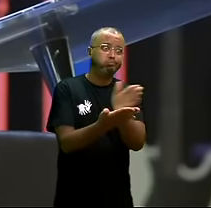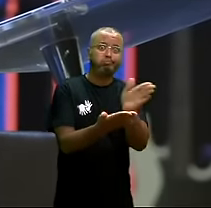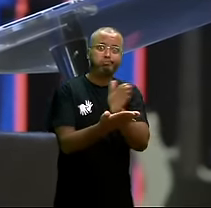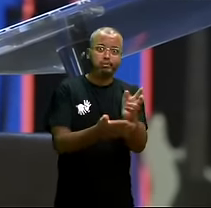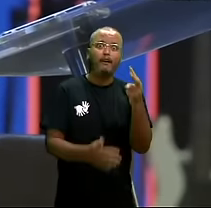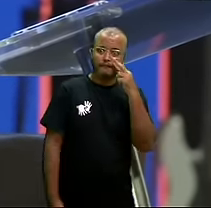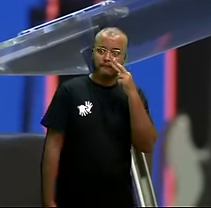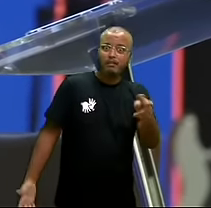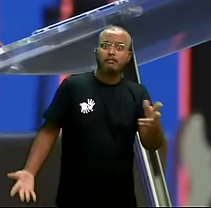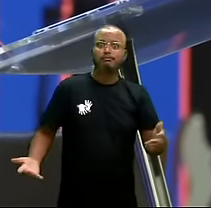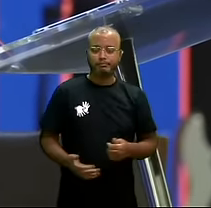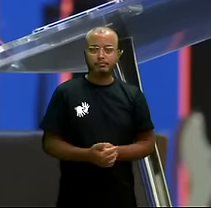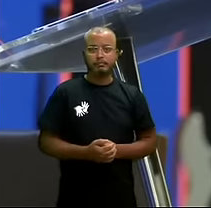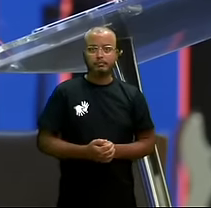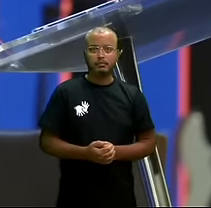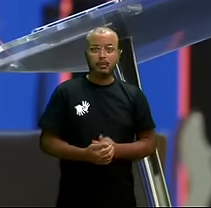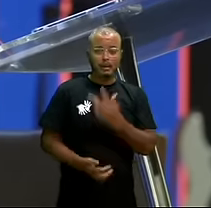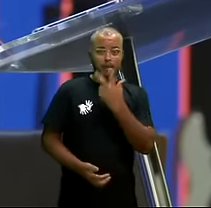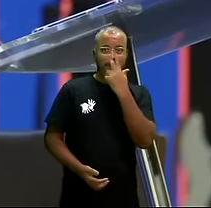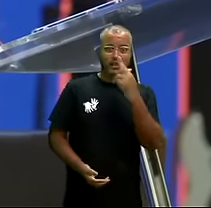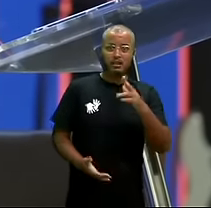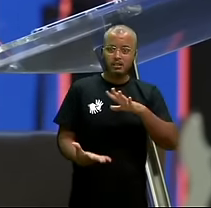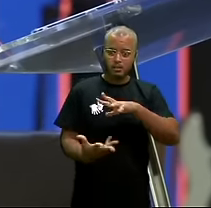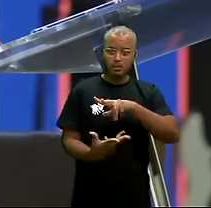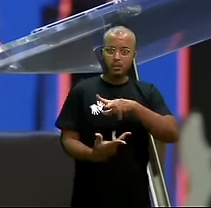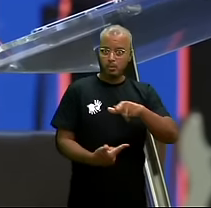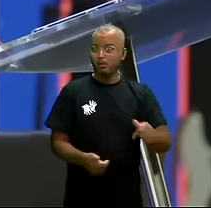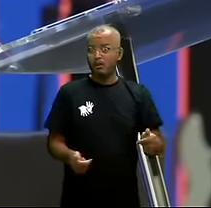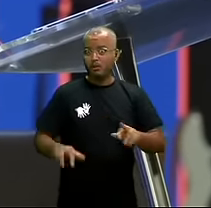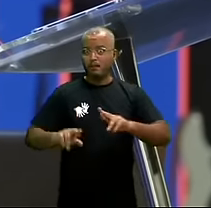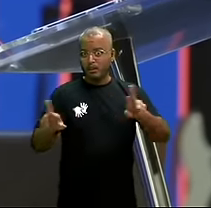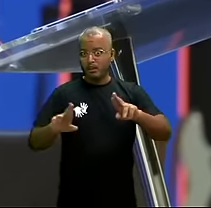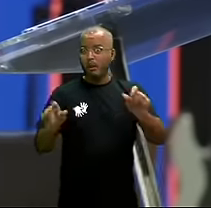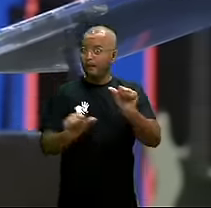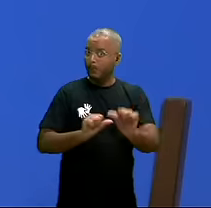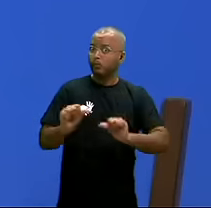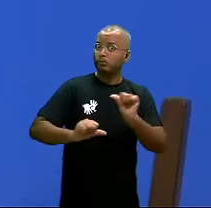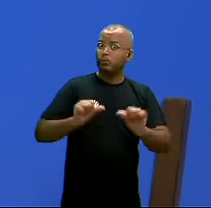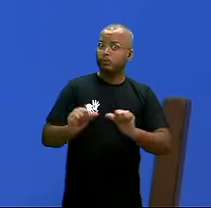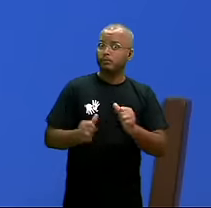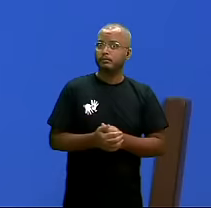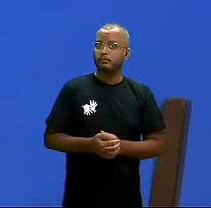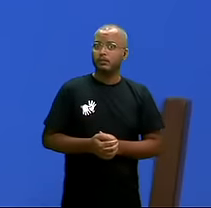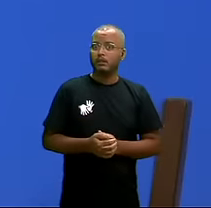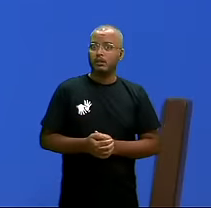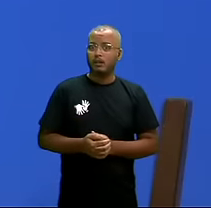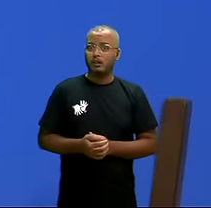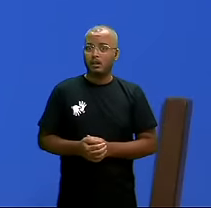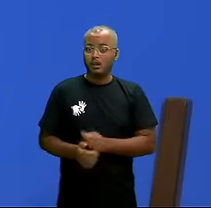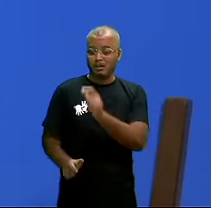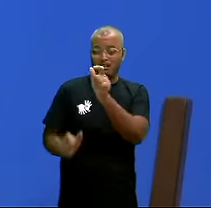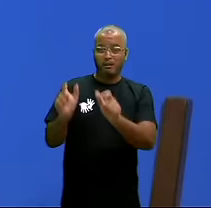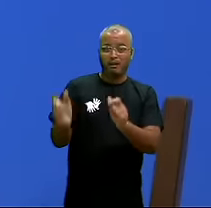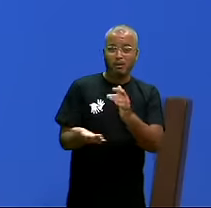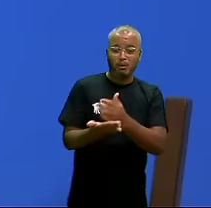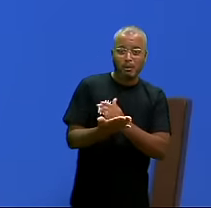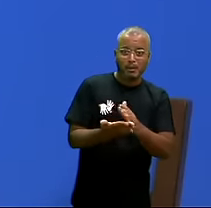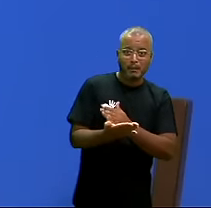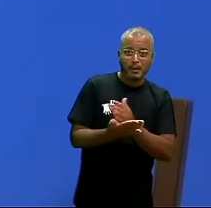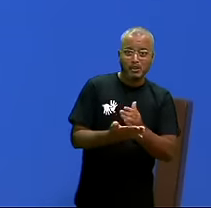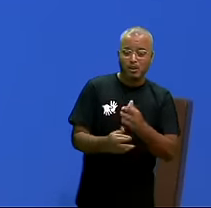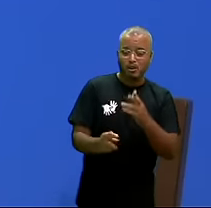mundo? Parece que eu estou vivendo num mundo paralelo, eu e Mariana. Mas eu fico olhando as pessoas, gente que era referência 2 anos atrás, 3 anos atrás,